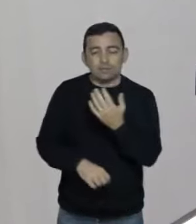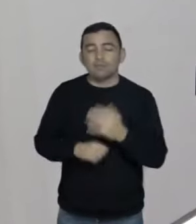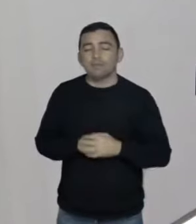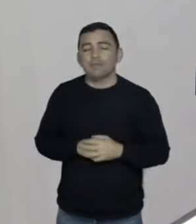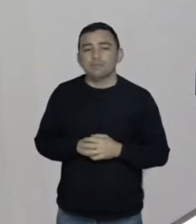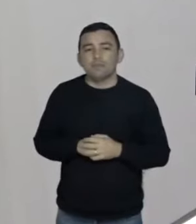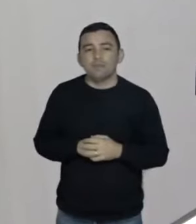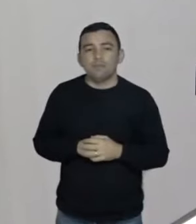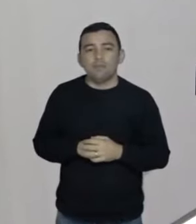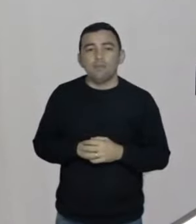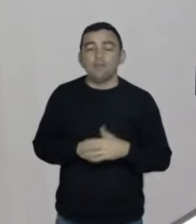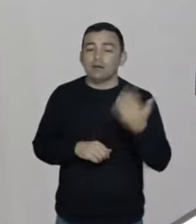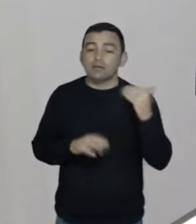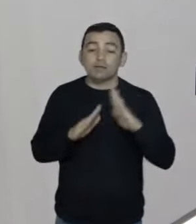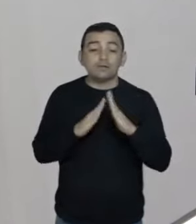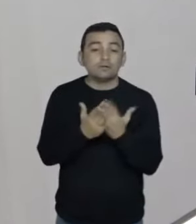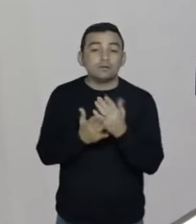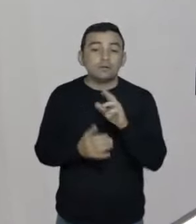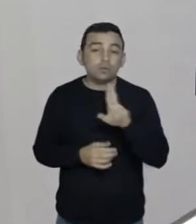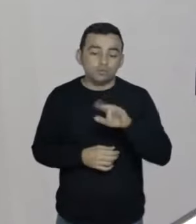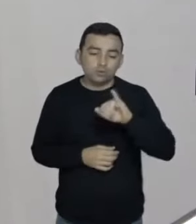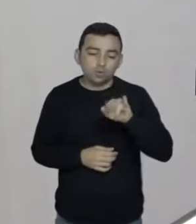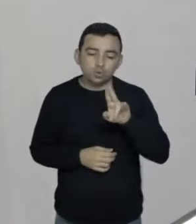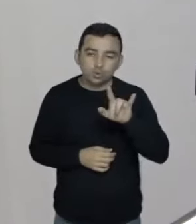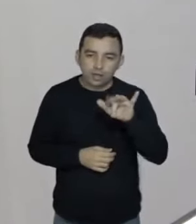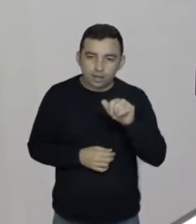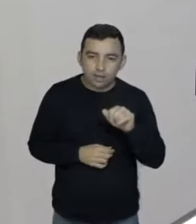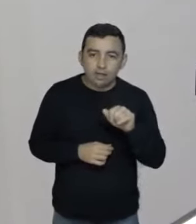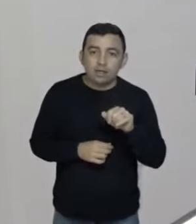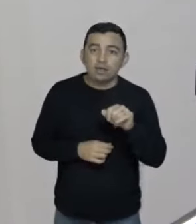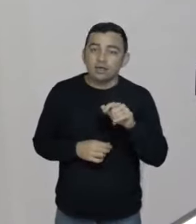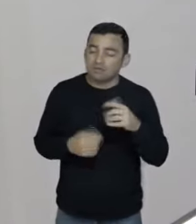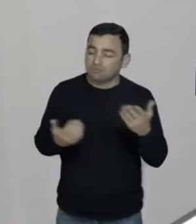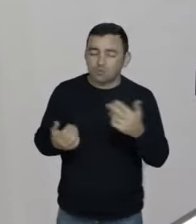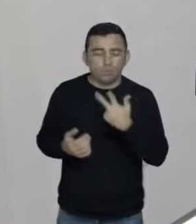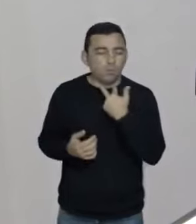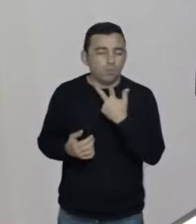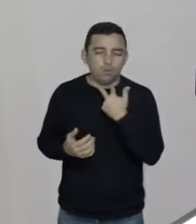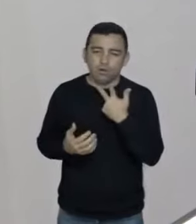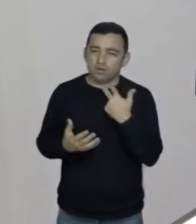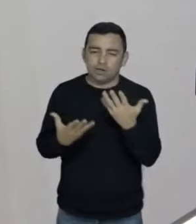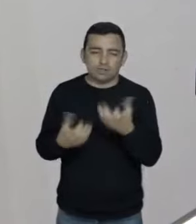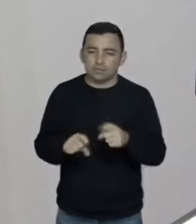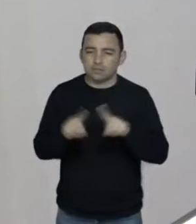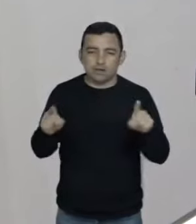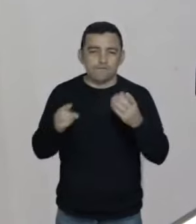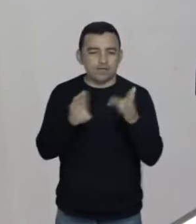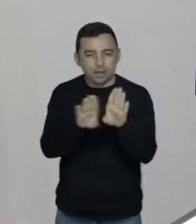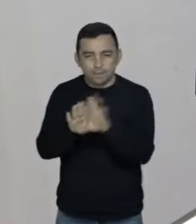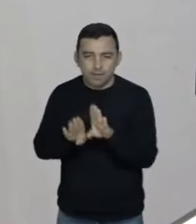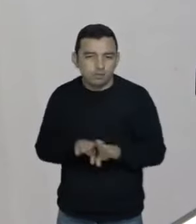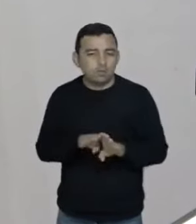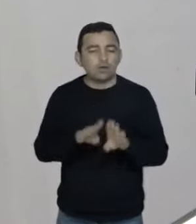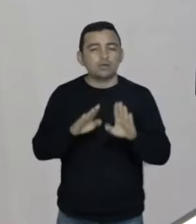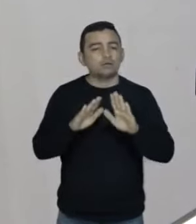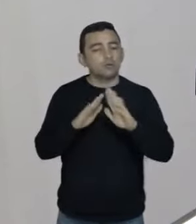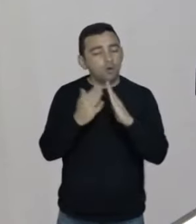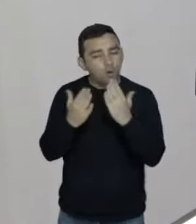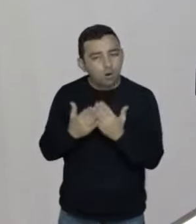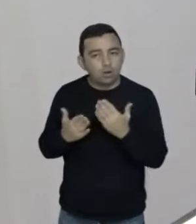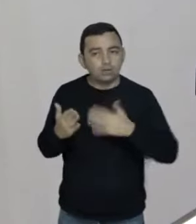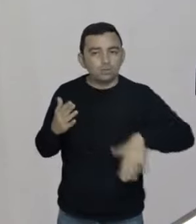que era Escola Júlio da Costa Neves Não podemos mais aceitar a precarização e o fechamento das escolas estaduais em Florianópolis por isso